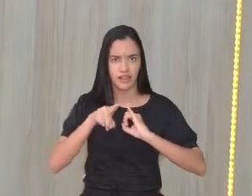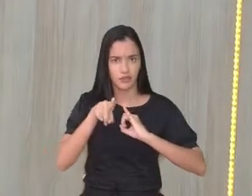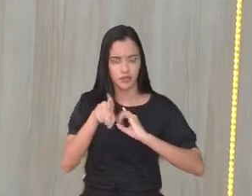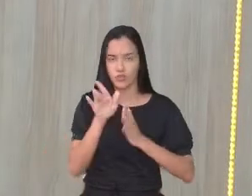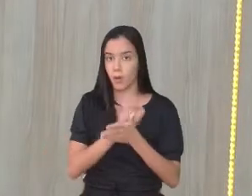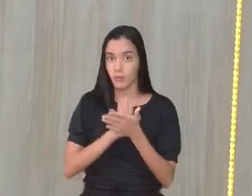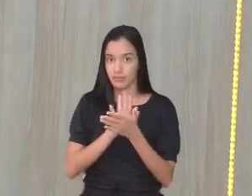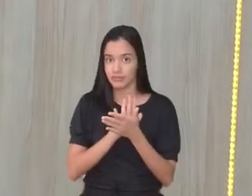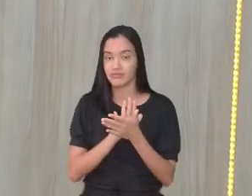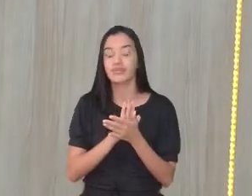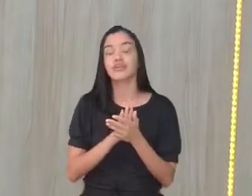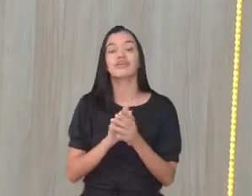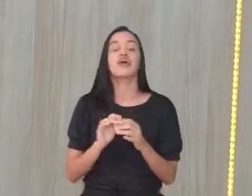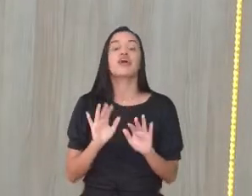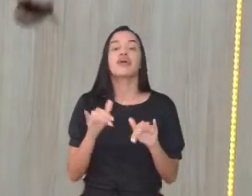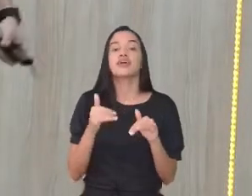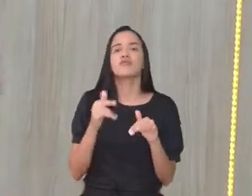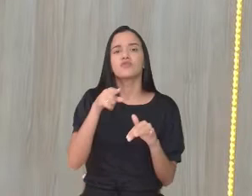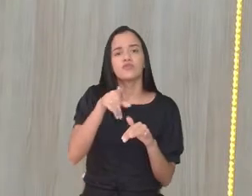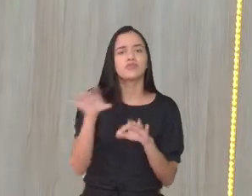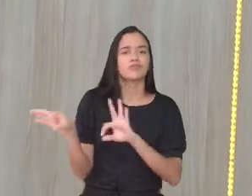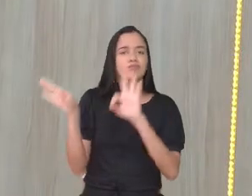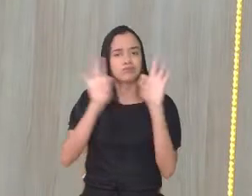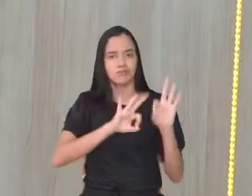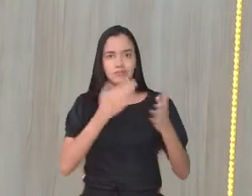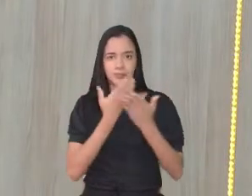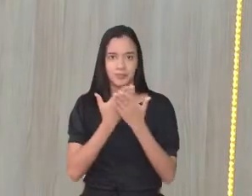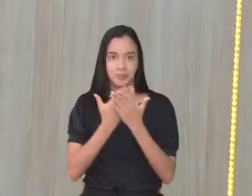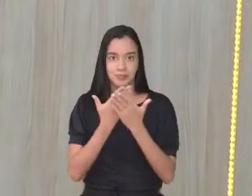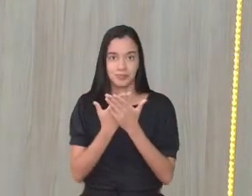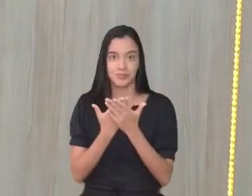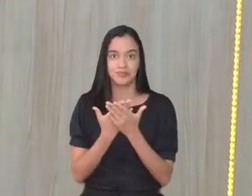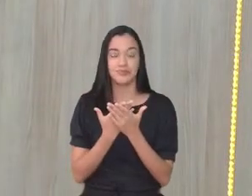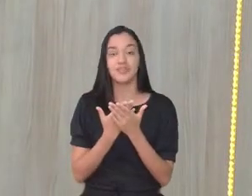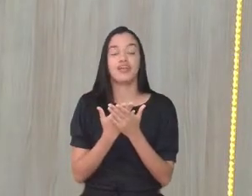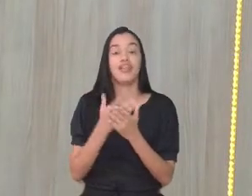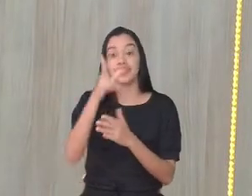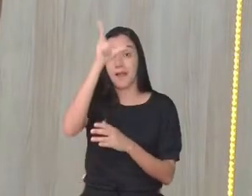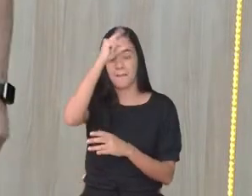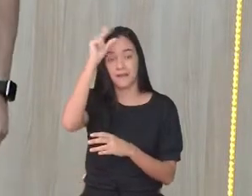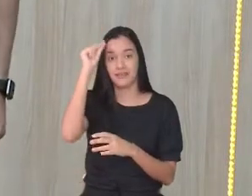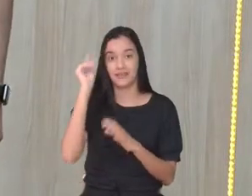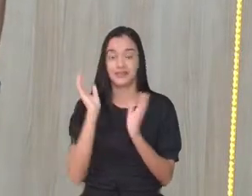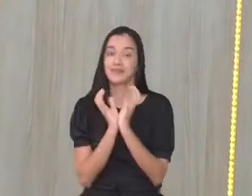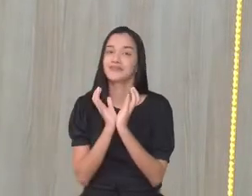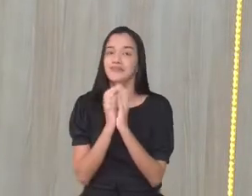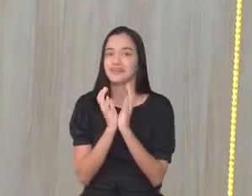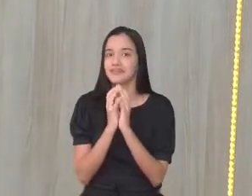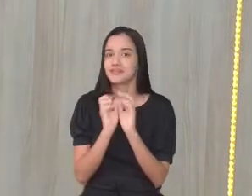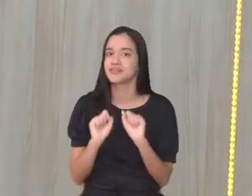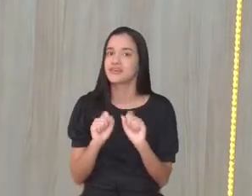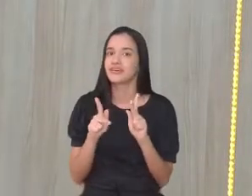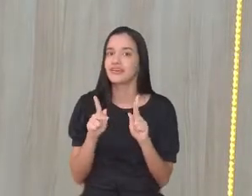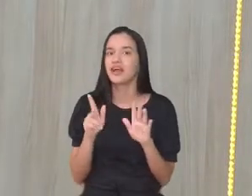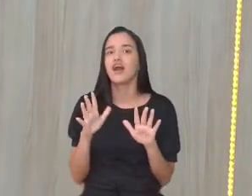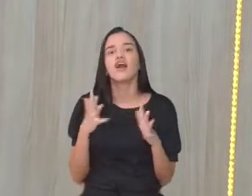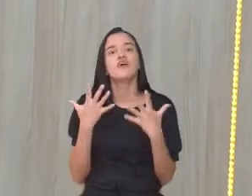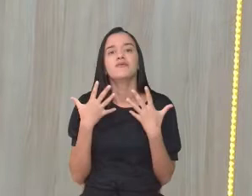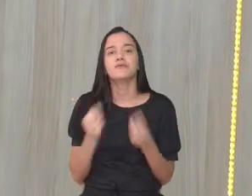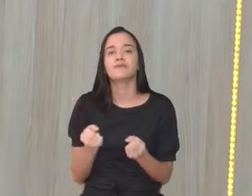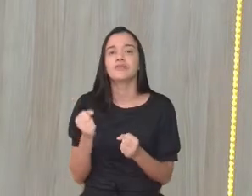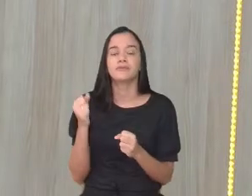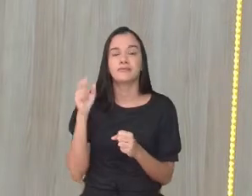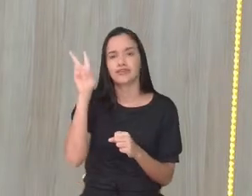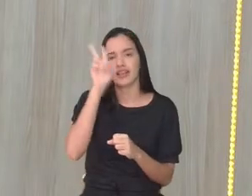beleza? Baixa lá o aplicativo, você assiste a aula com os dados aí da Prefeitura do Recife. Belezinha? Vamos relembrar aí o que a